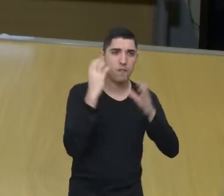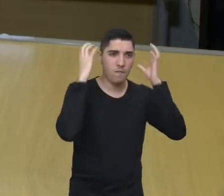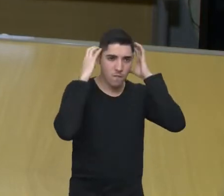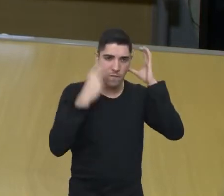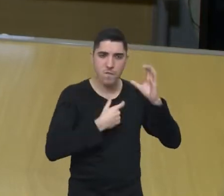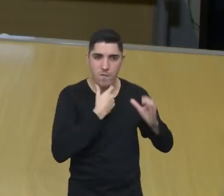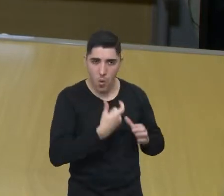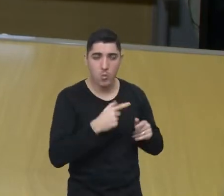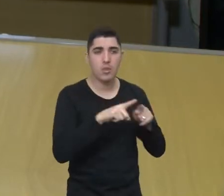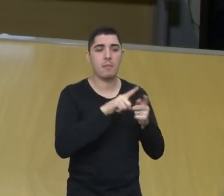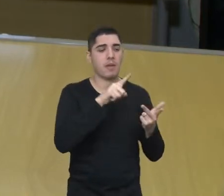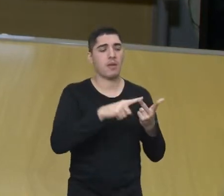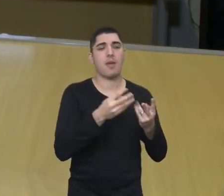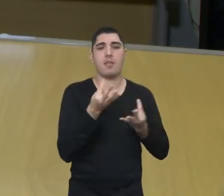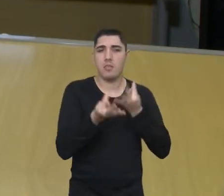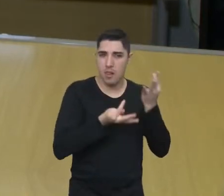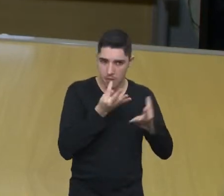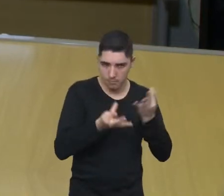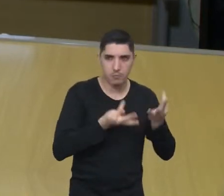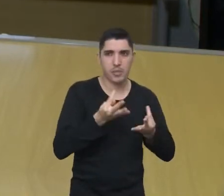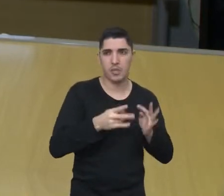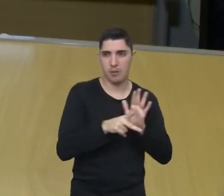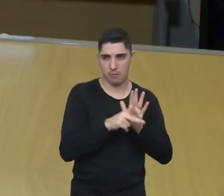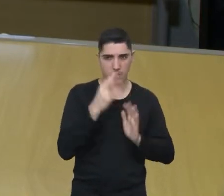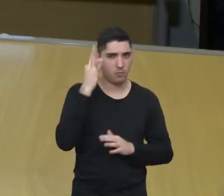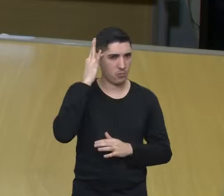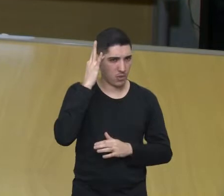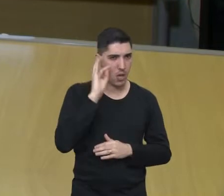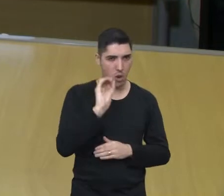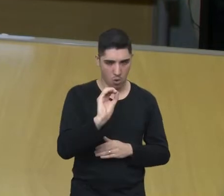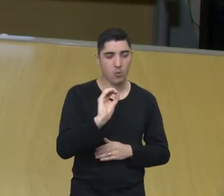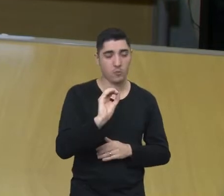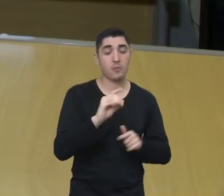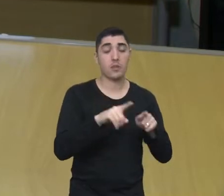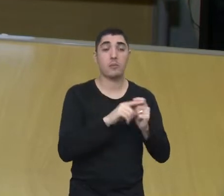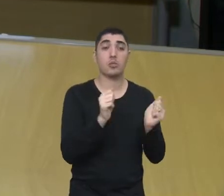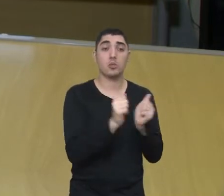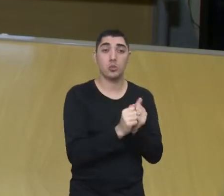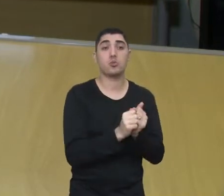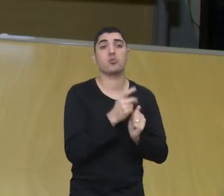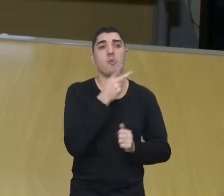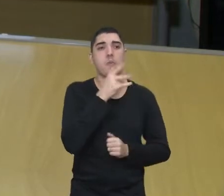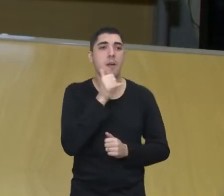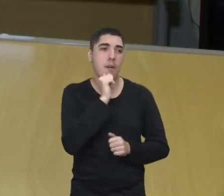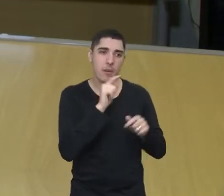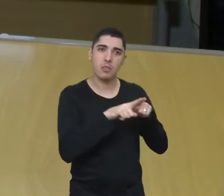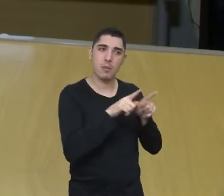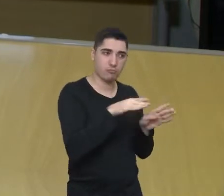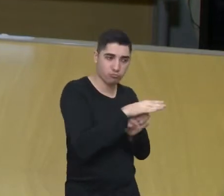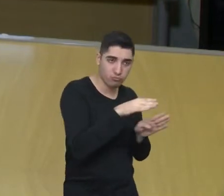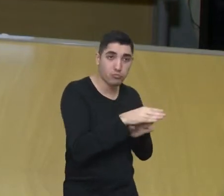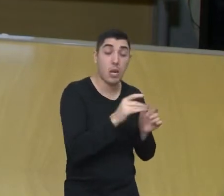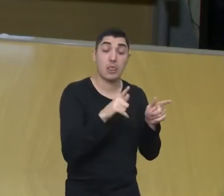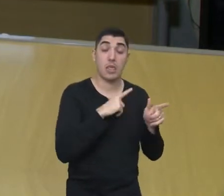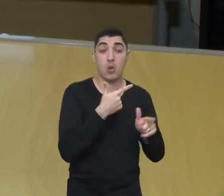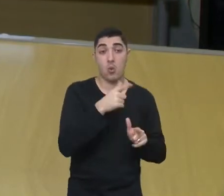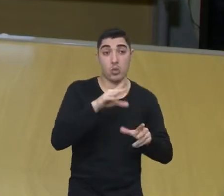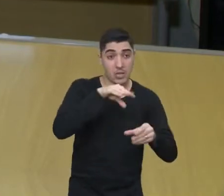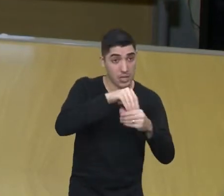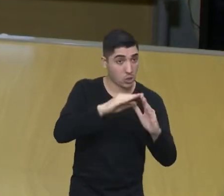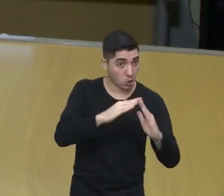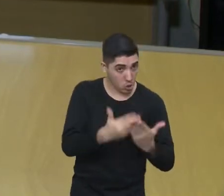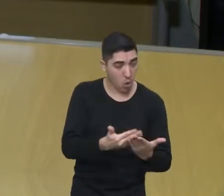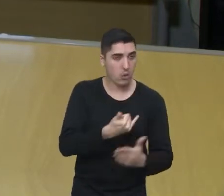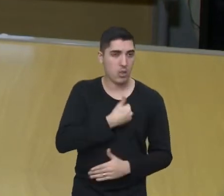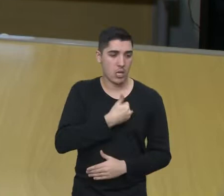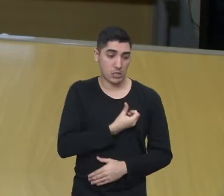fisioterapia, fonoaudiologia e terapia ocupacional, e também tem o acompanhamento grupal com os pais. Nós temos o programa escolar, que